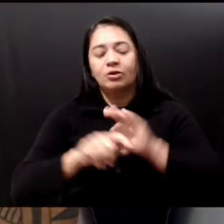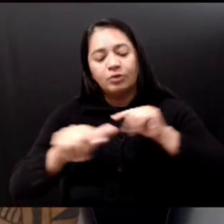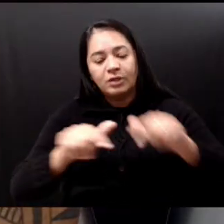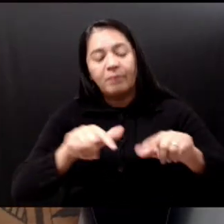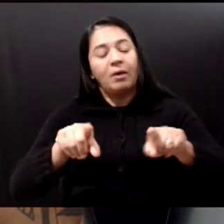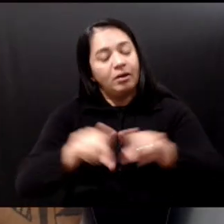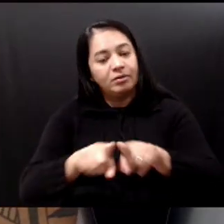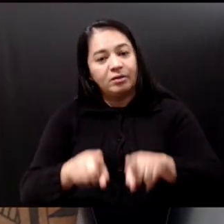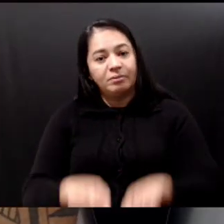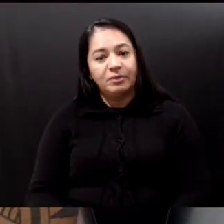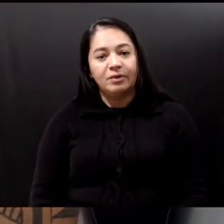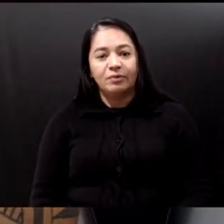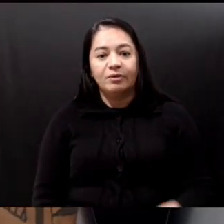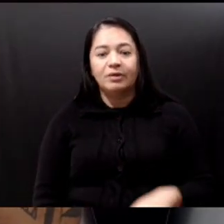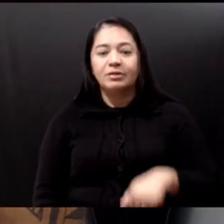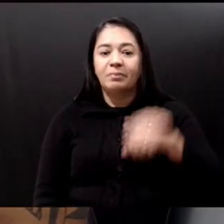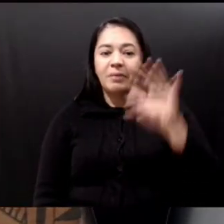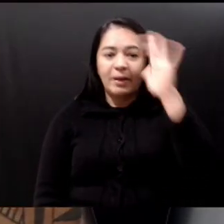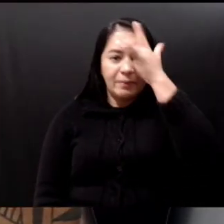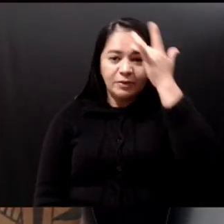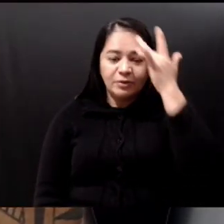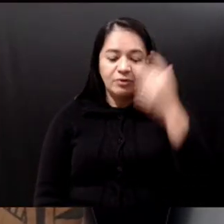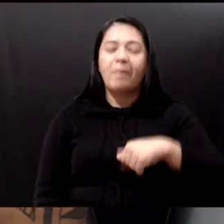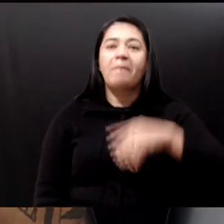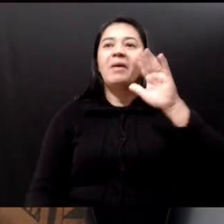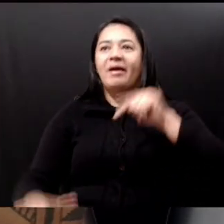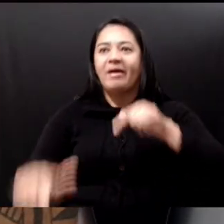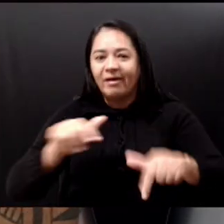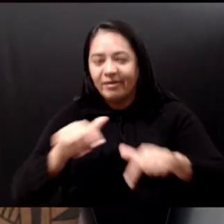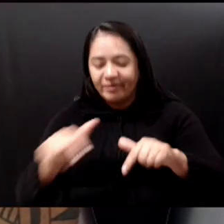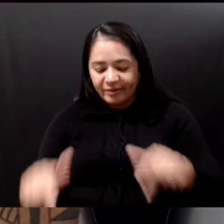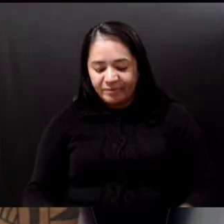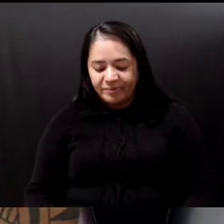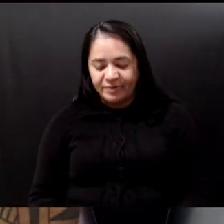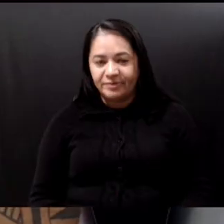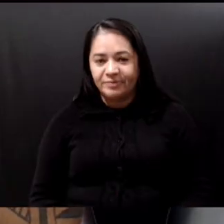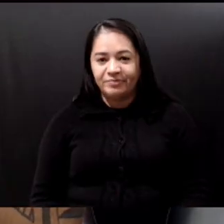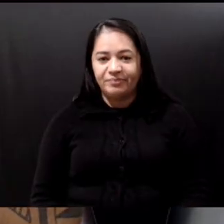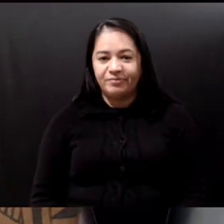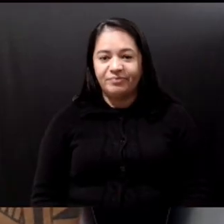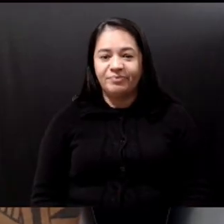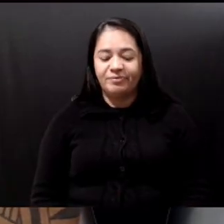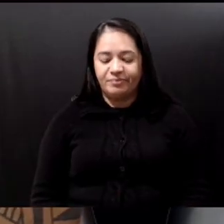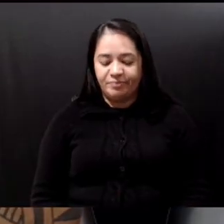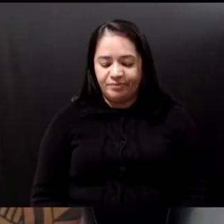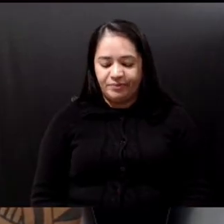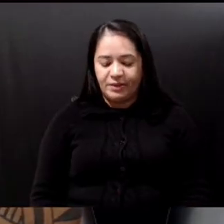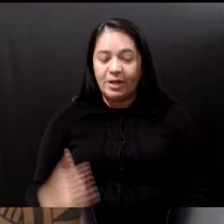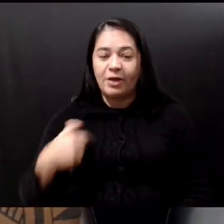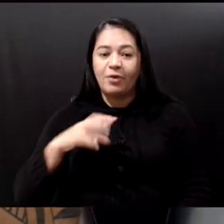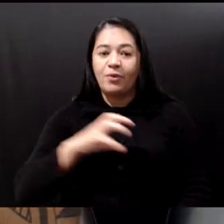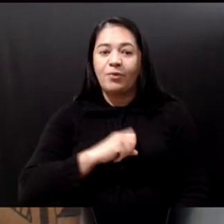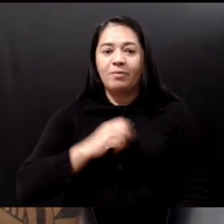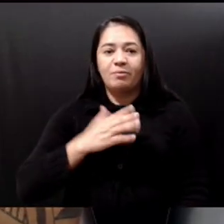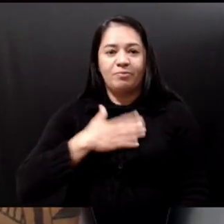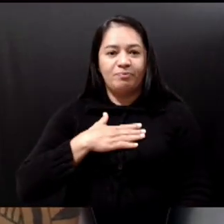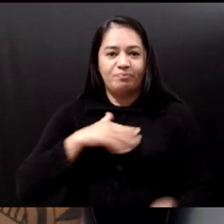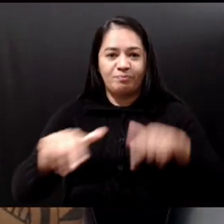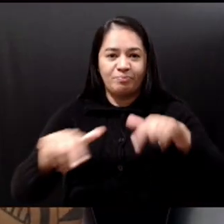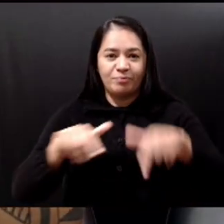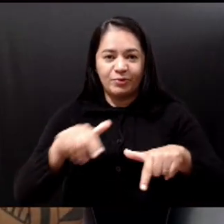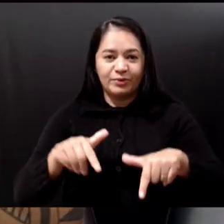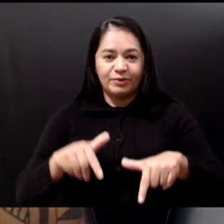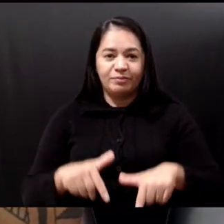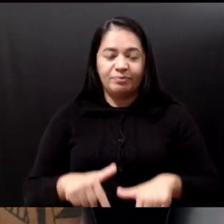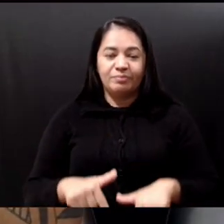mais trabalho dá. E eu adoro esse trabalho, tá? uhum, Eu falo isso, mas isso é o que me move bastante. E não acho que é